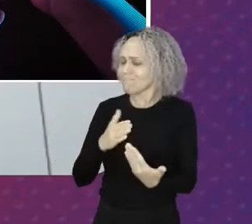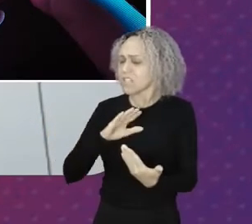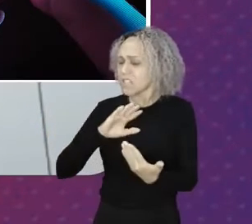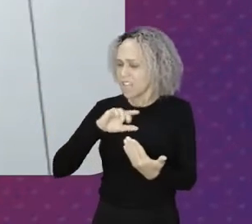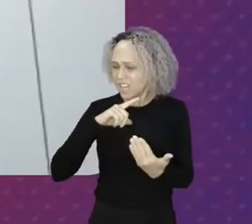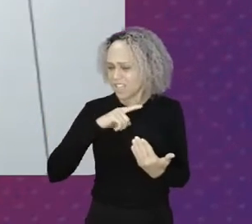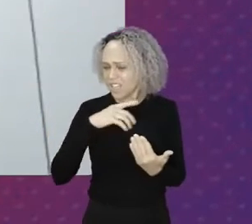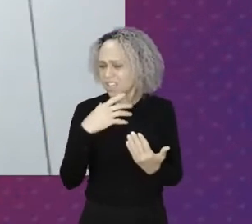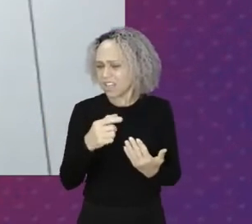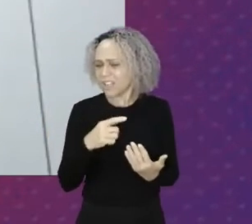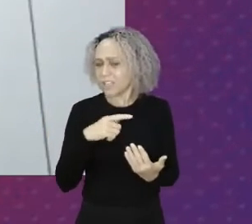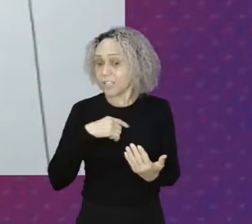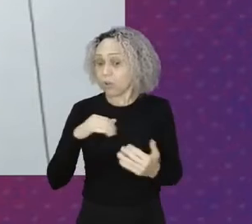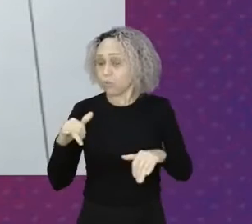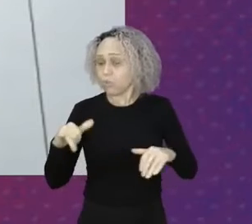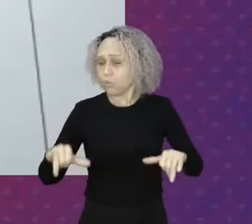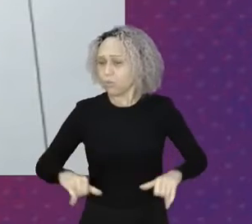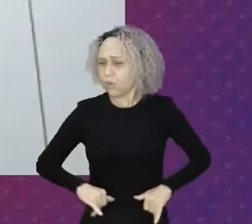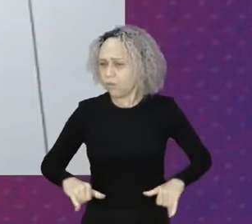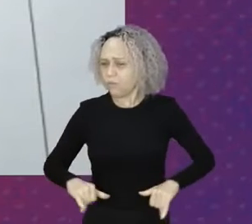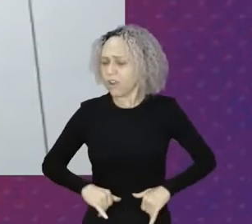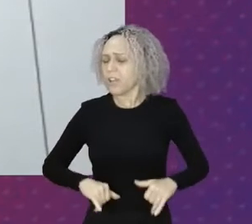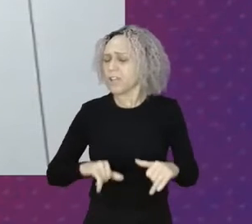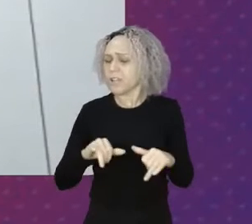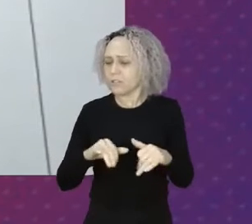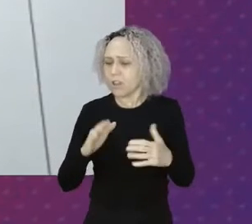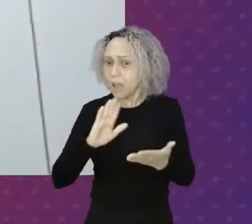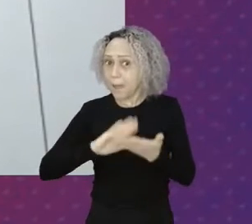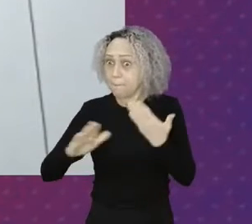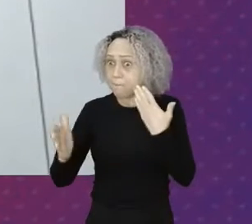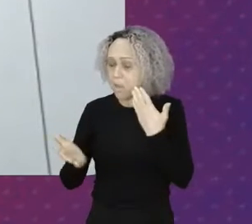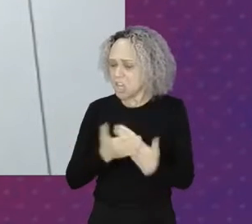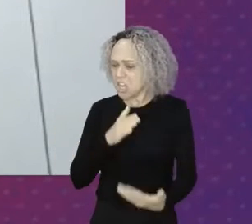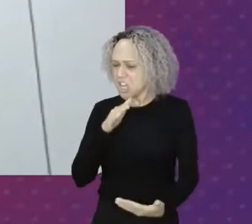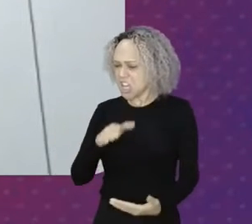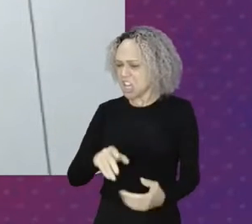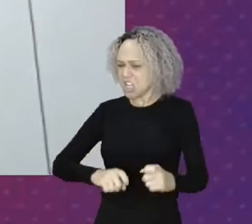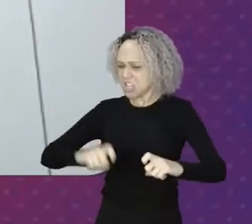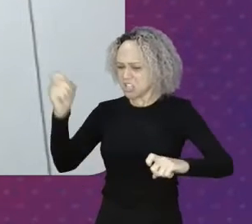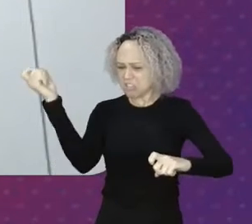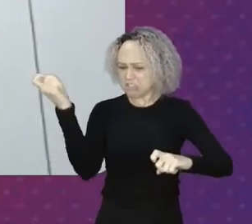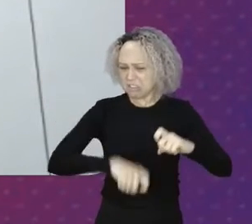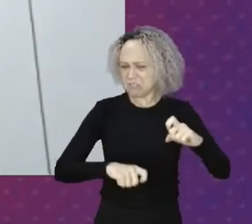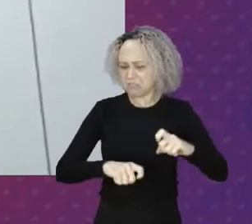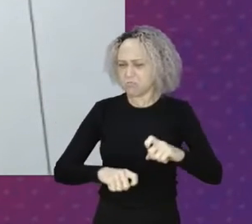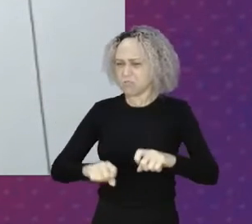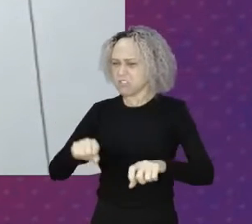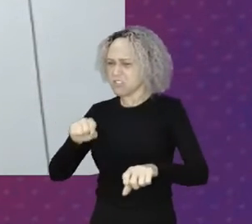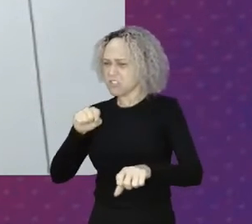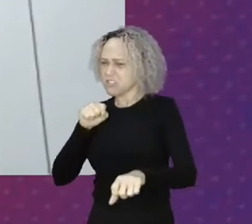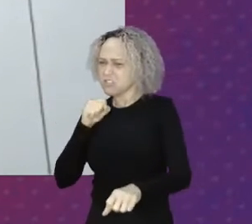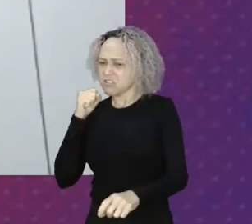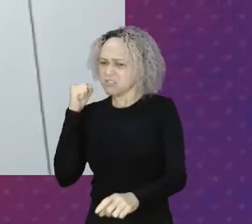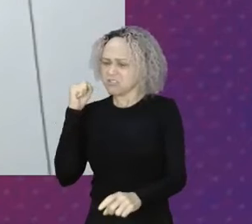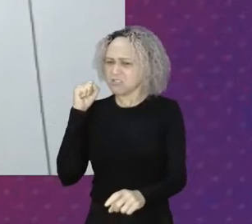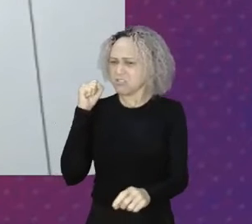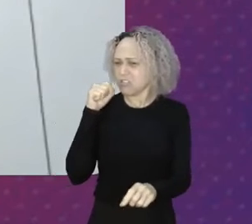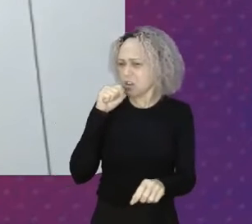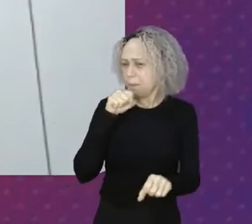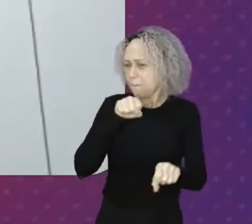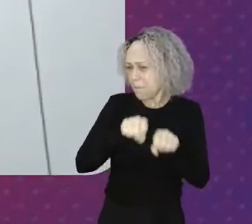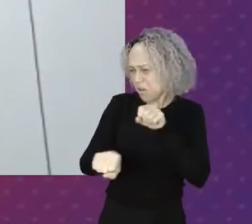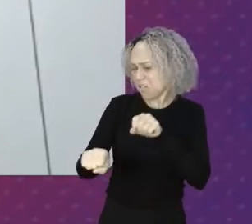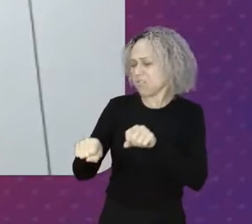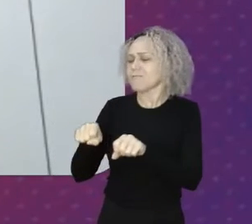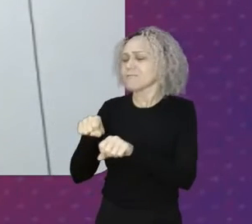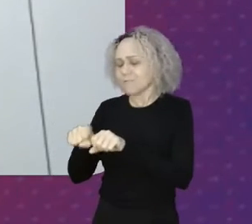muito grave. Essas ameaças também alcançaram a deputada do PT, Rosa Amorim, a Mônica Benício, também do Rio